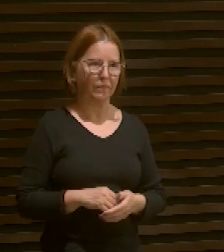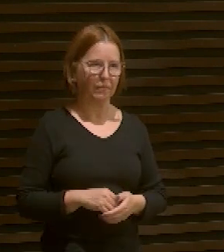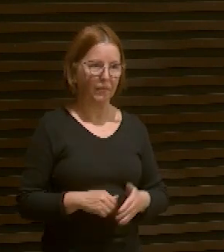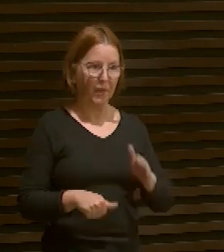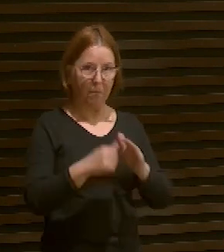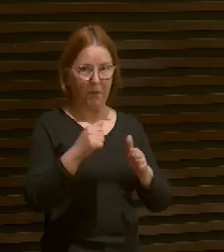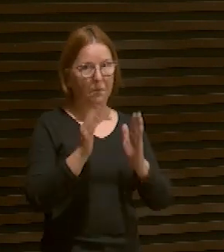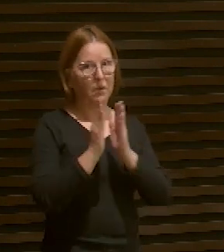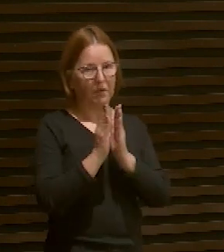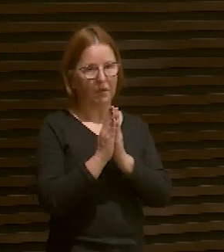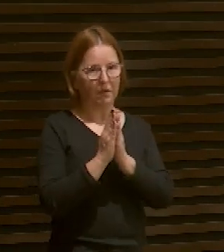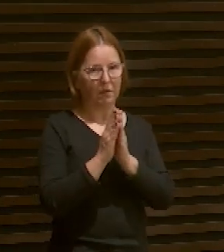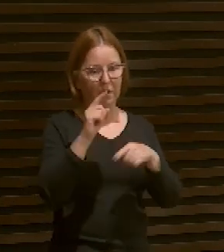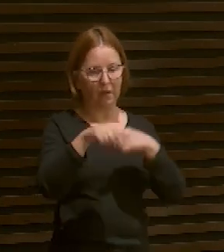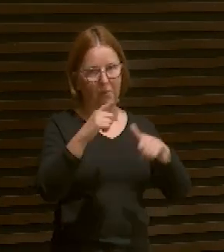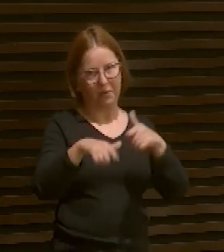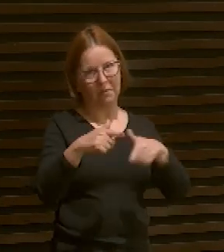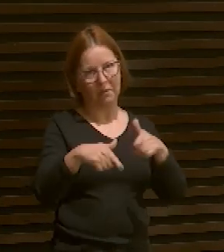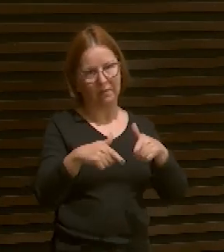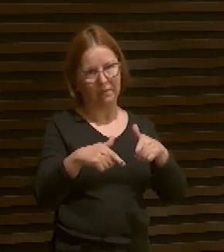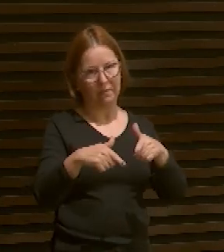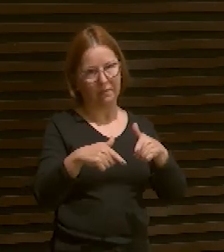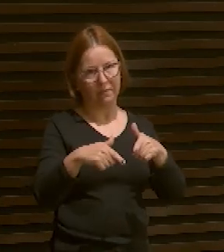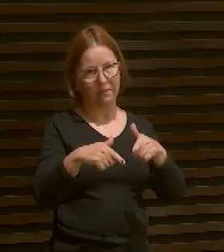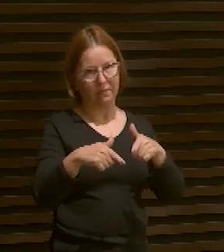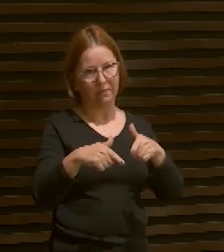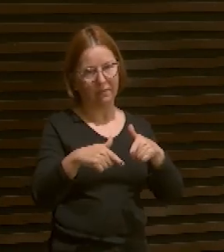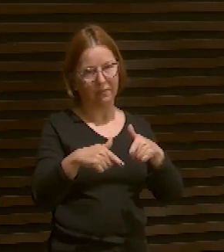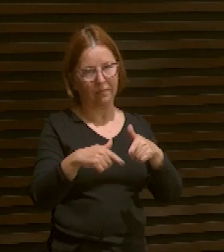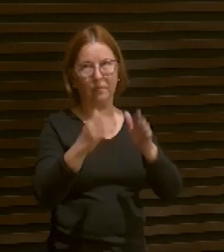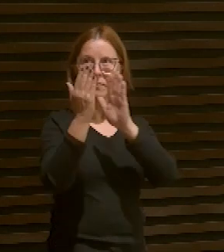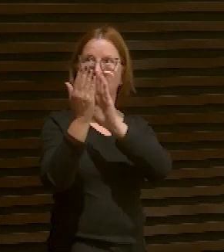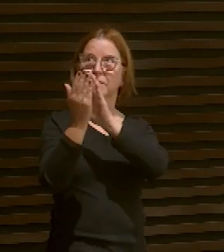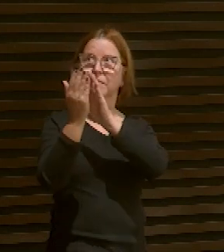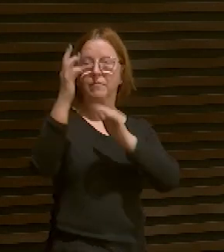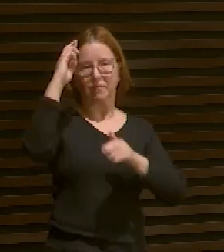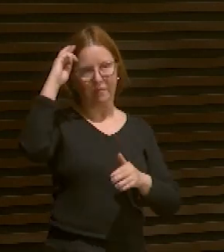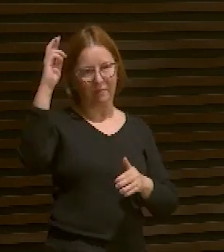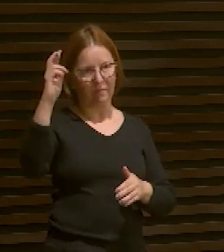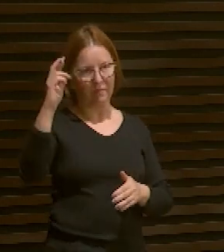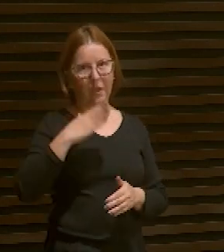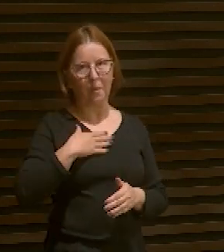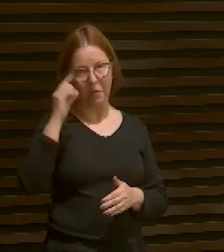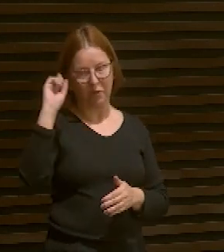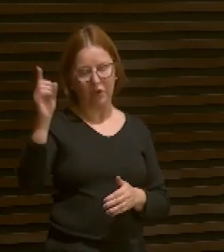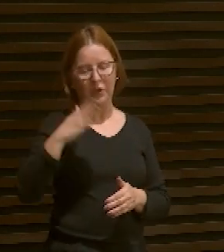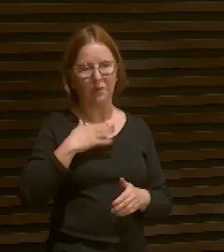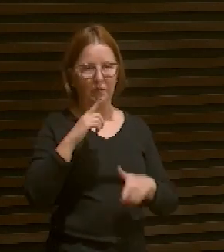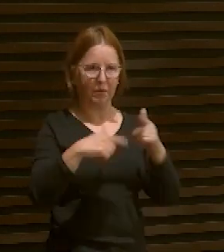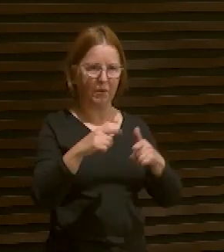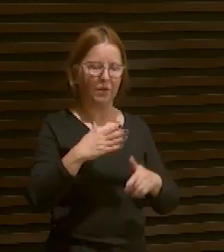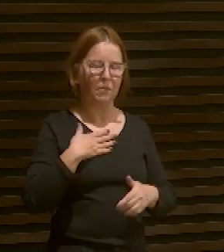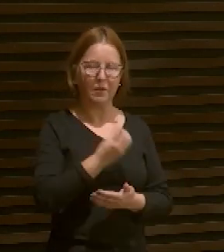Primeiro orar, depois trabalhar. Colocar diante do Senhor o meu dia, o meu trabalho, a